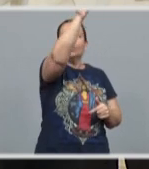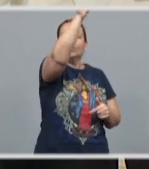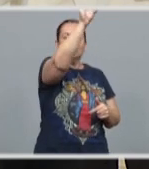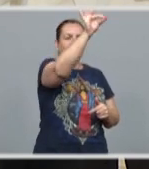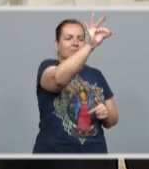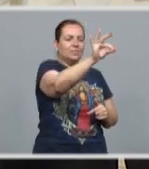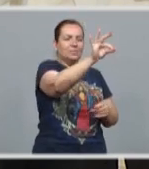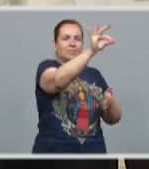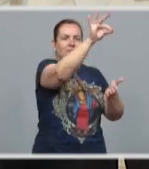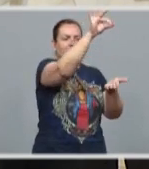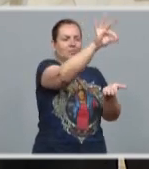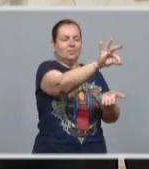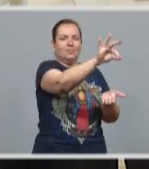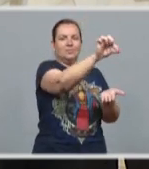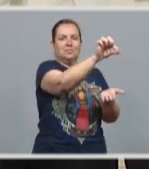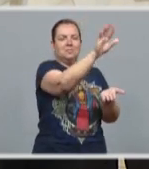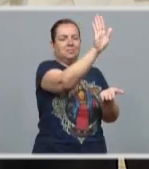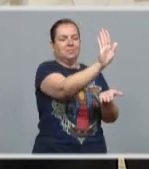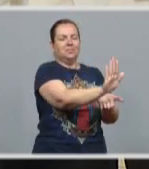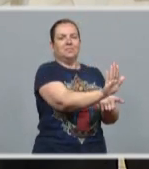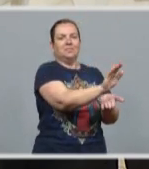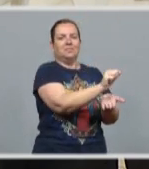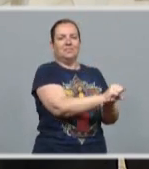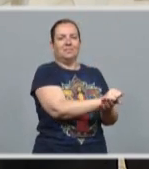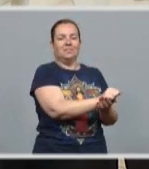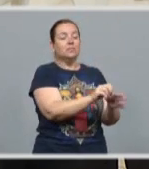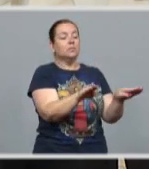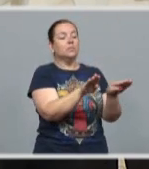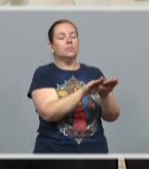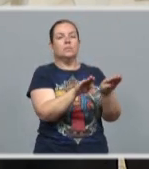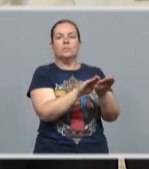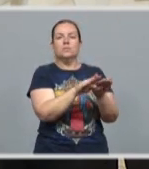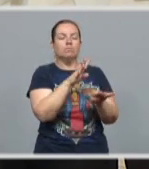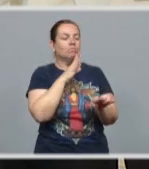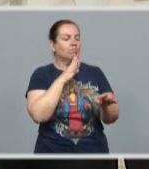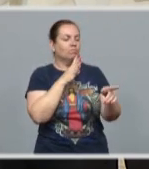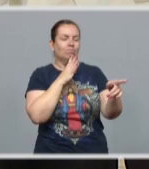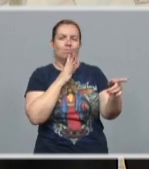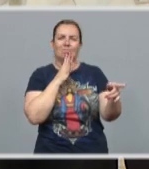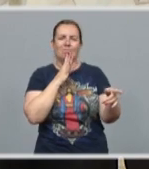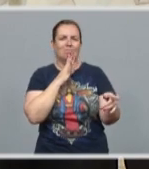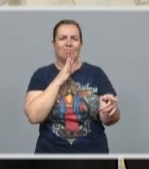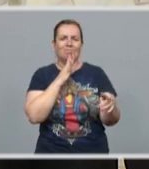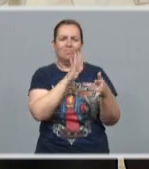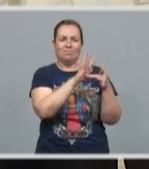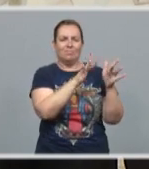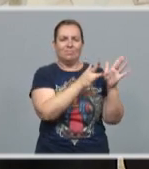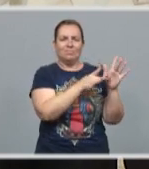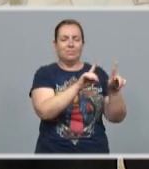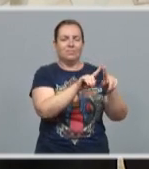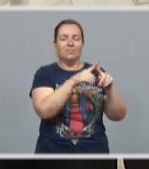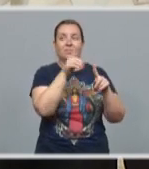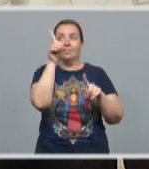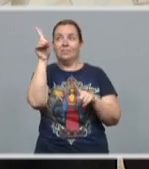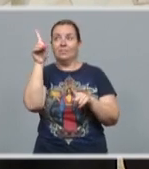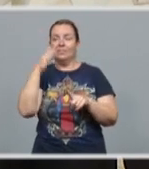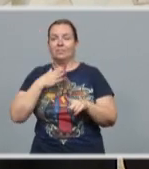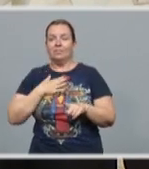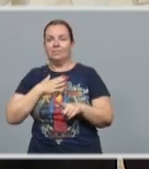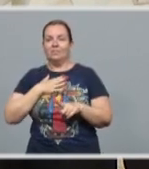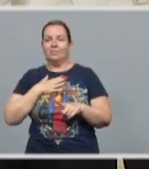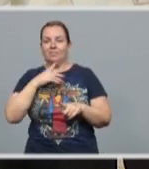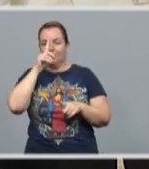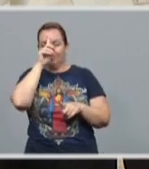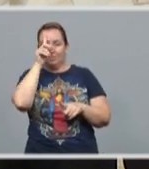e permanecer sobre ele. Também eu não o conhecia, mas aquele que me enviou a batizar